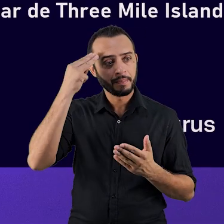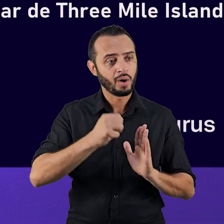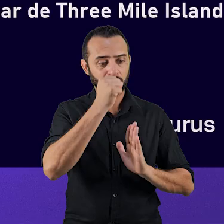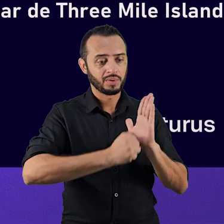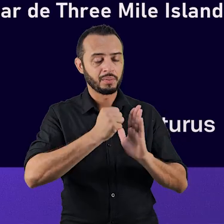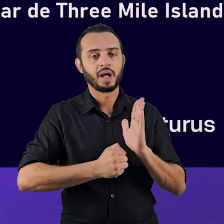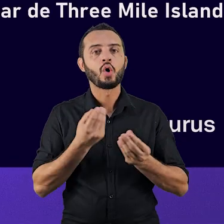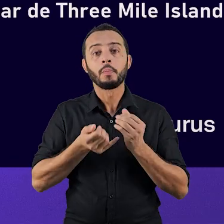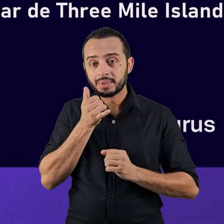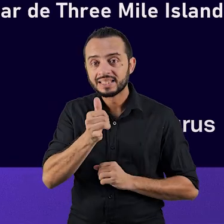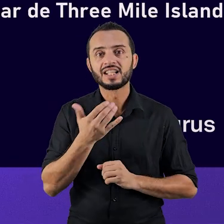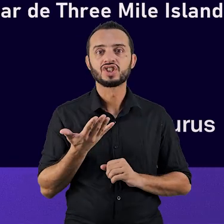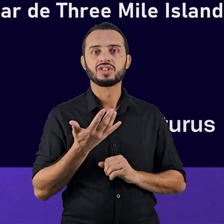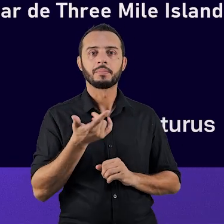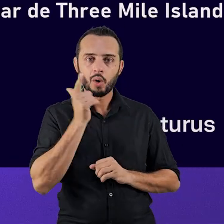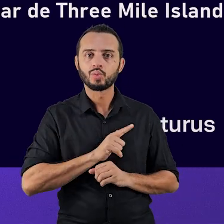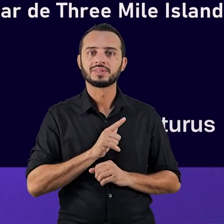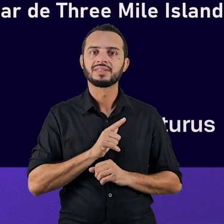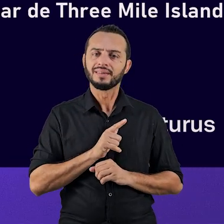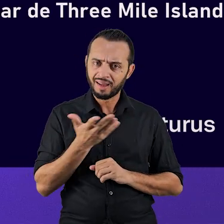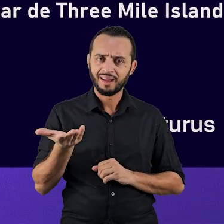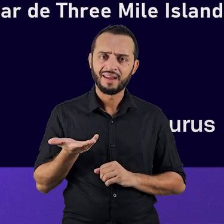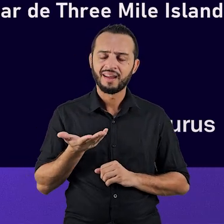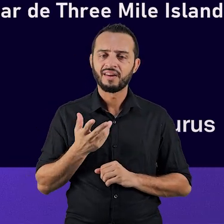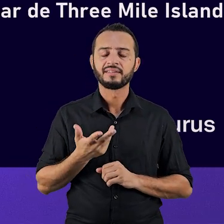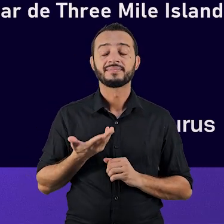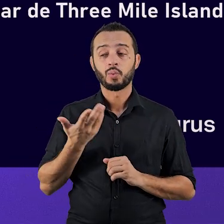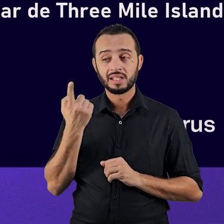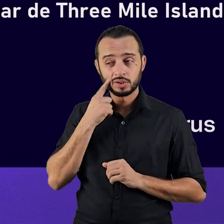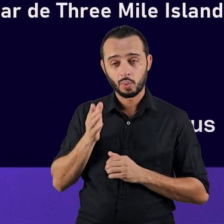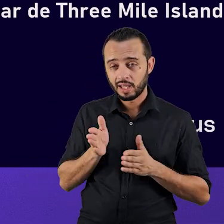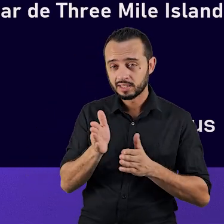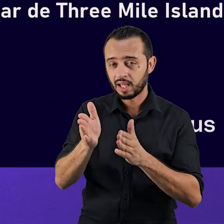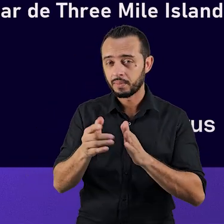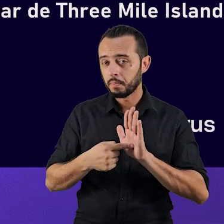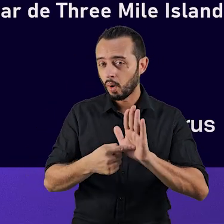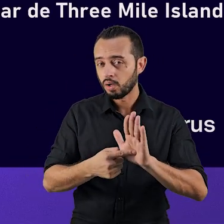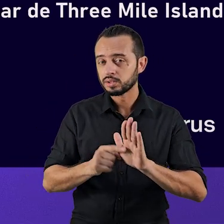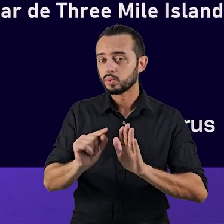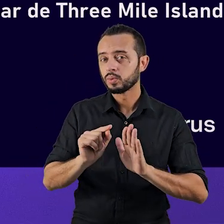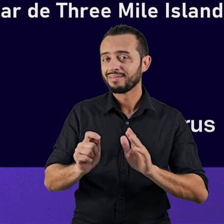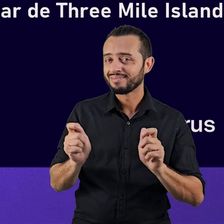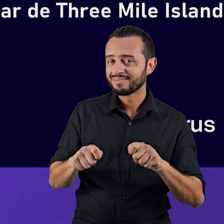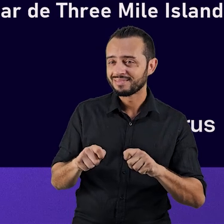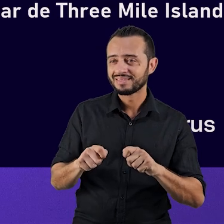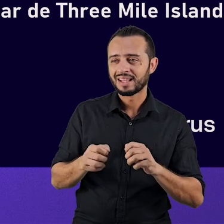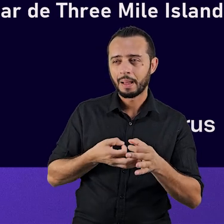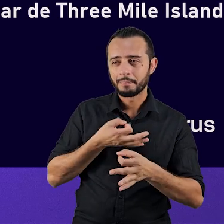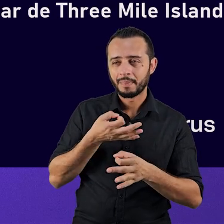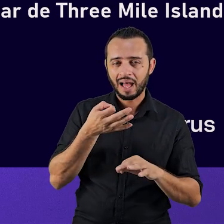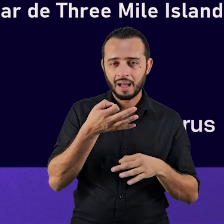dela. E ela precisa de energia para isso. Tá? Isso também mostra que esse caminho é... Dá para criticar